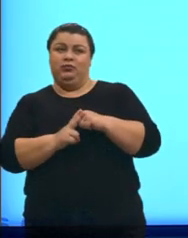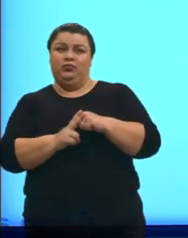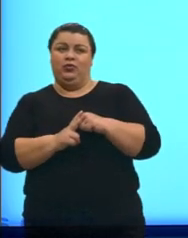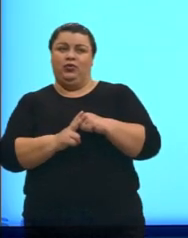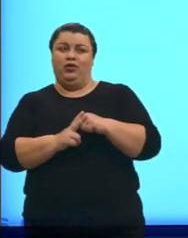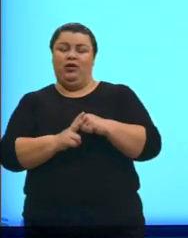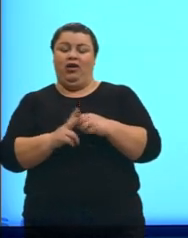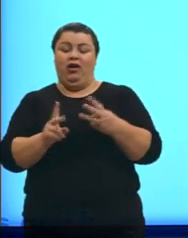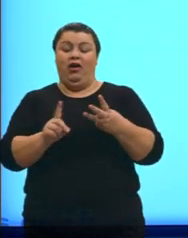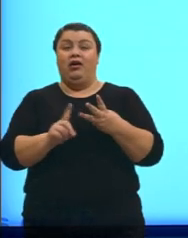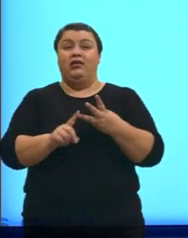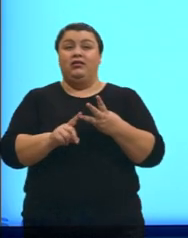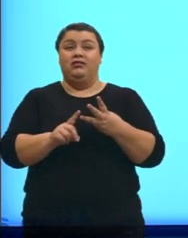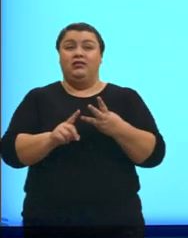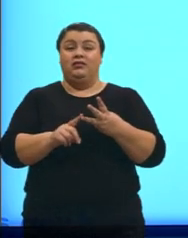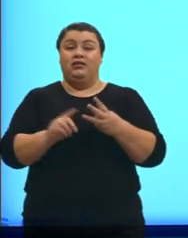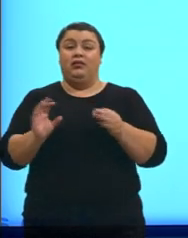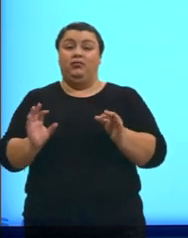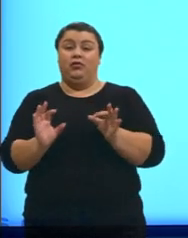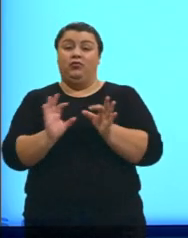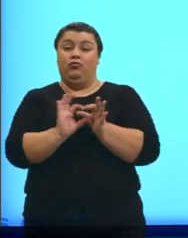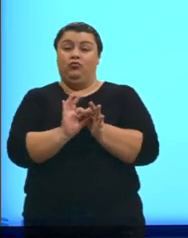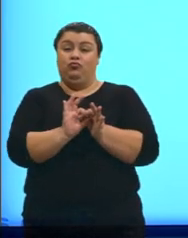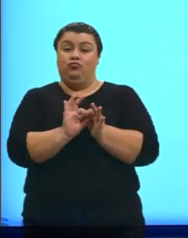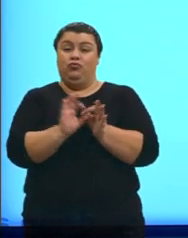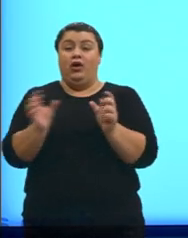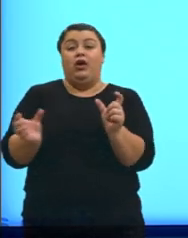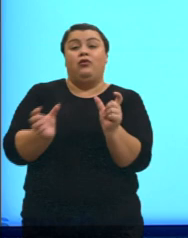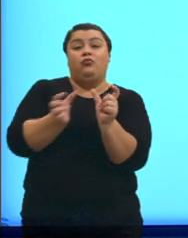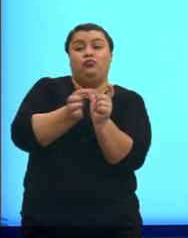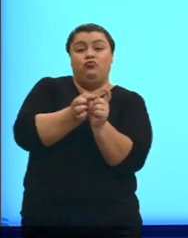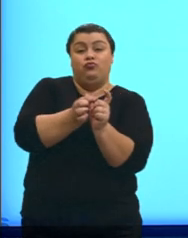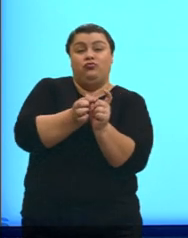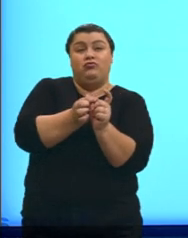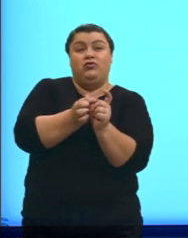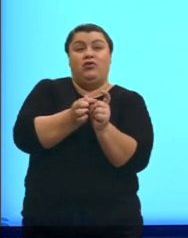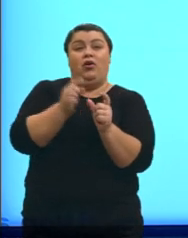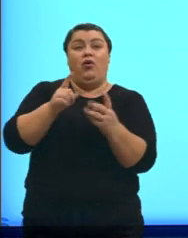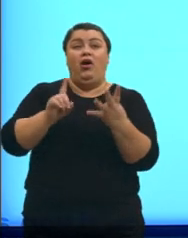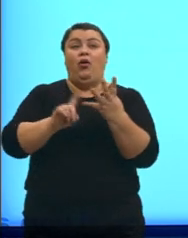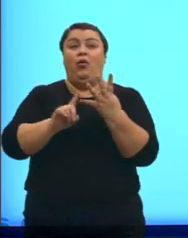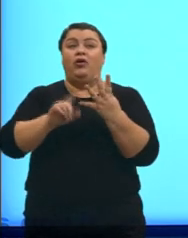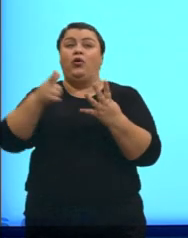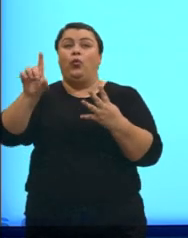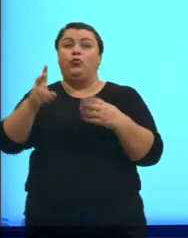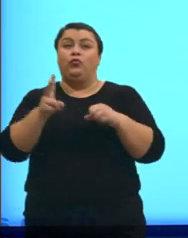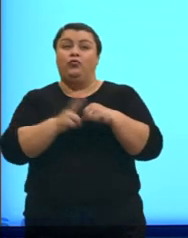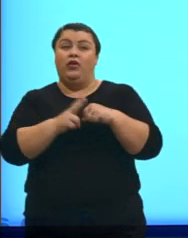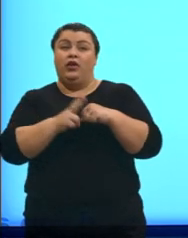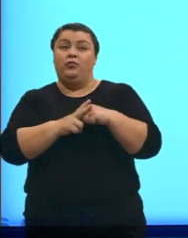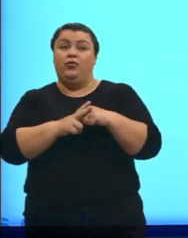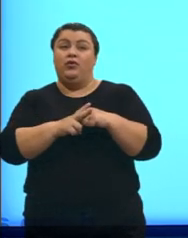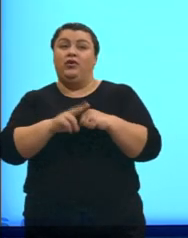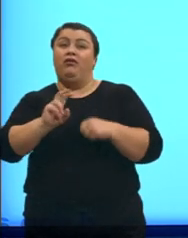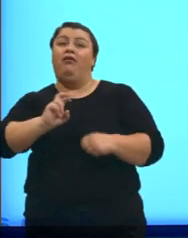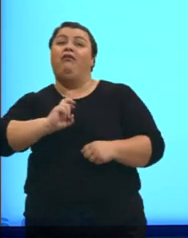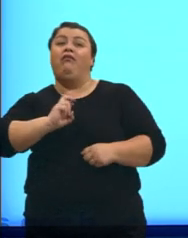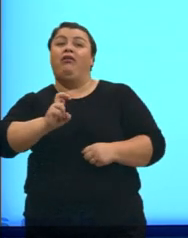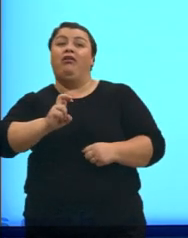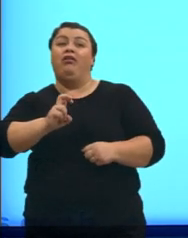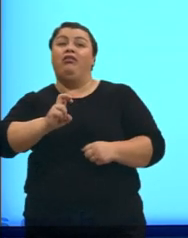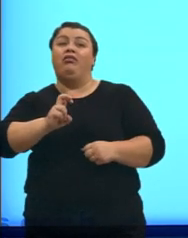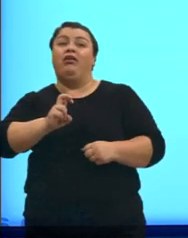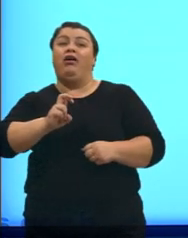a terceira uma conjunção a quarta é um outro verbo e a quinta aqui